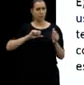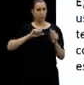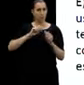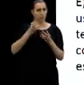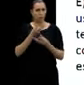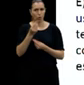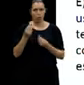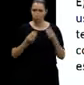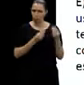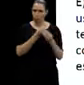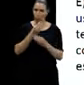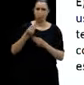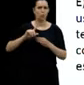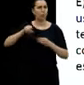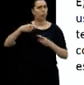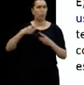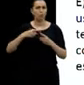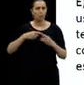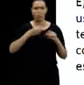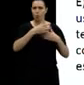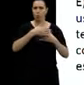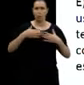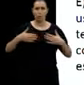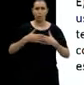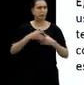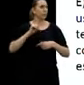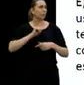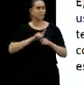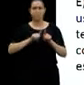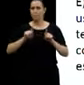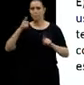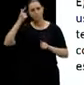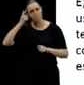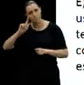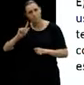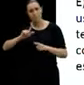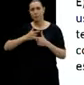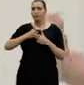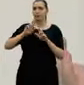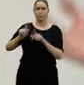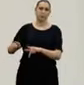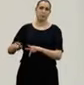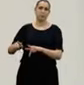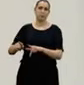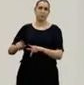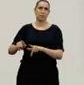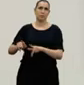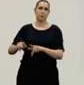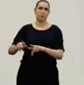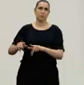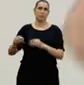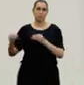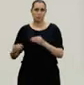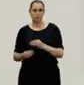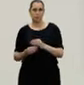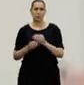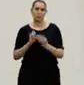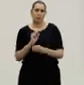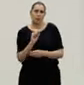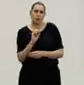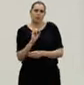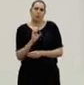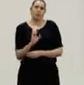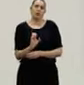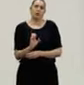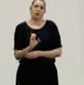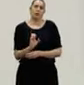multiplicar também em vários tipos de tecido, mas elas não conseguem se diferenciar nos anexos embrionários. Por isso que a